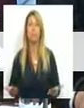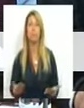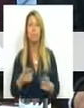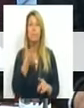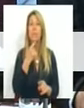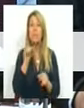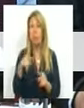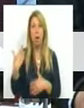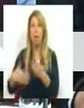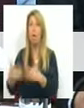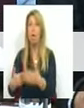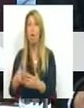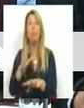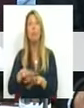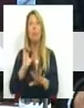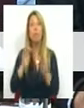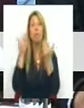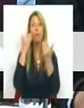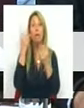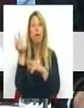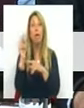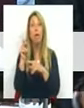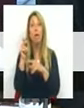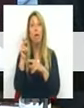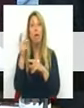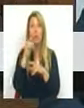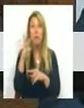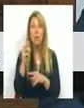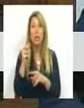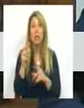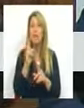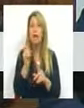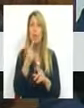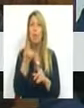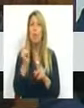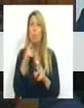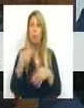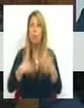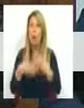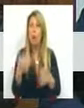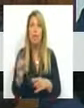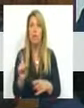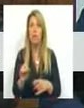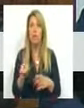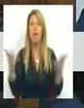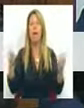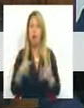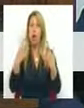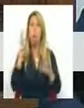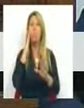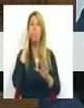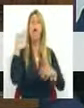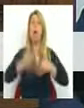ele não vai avançar com a notícia de não, dia 13? Não, eu percebo que ele não vai avançar. Ele estava em plena fase de